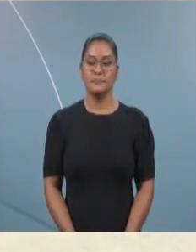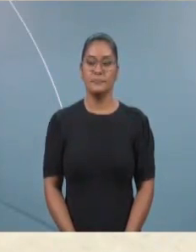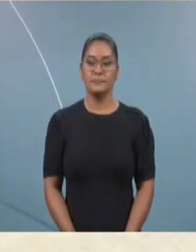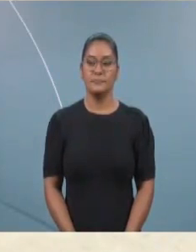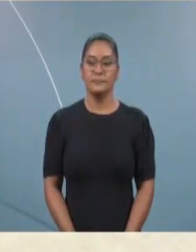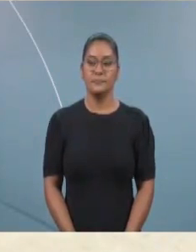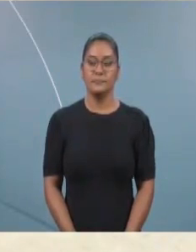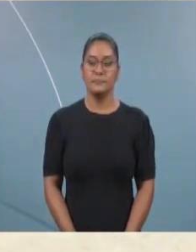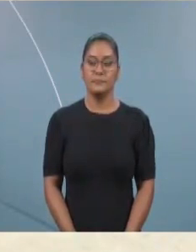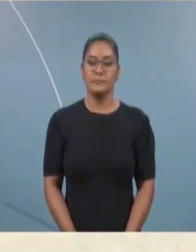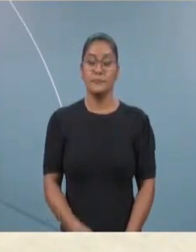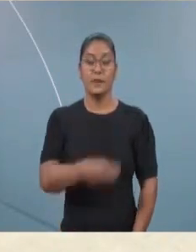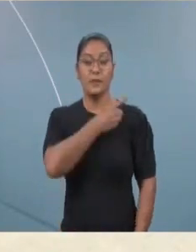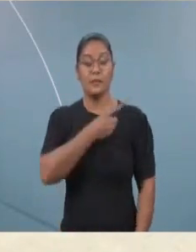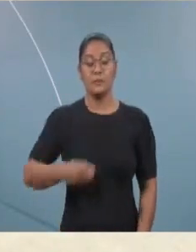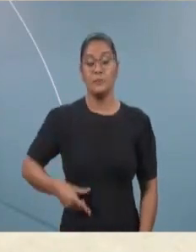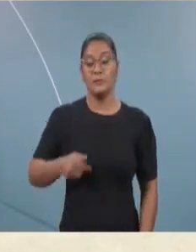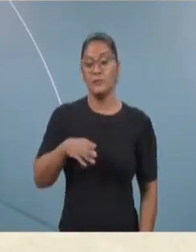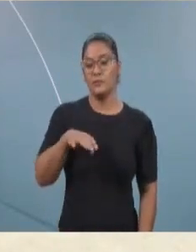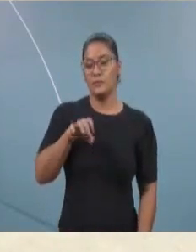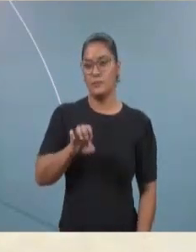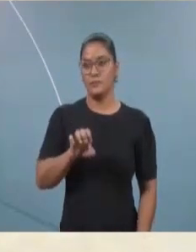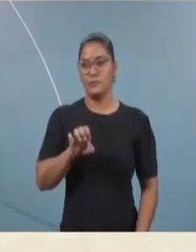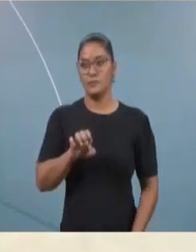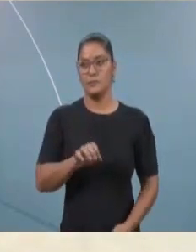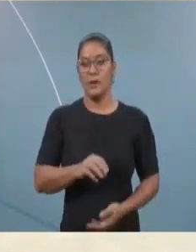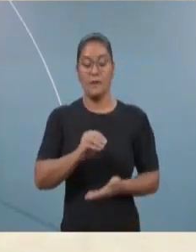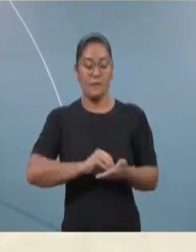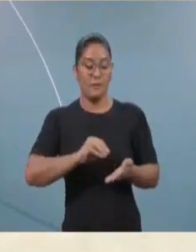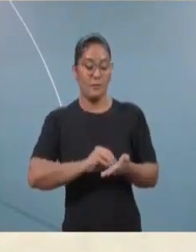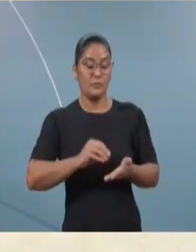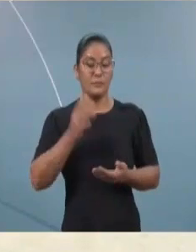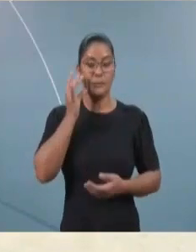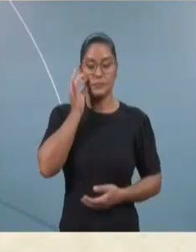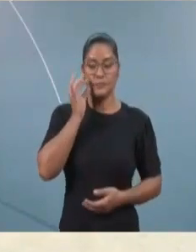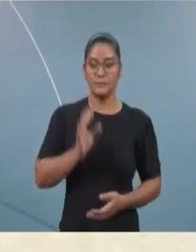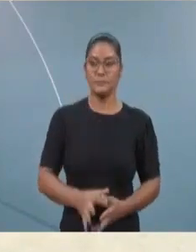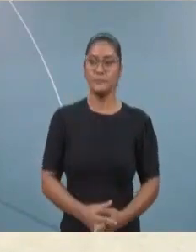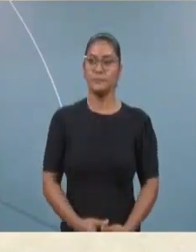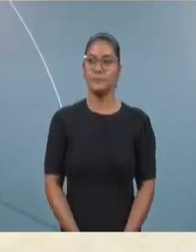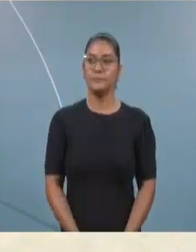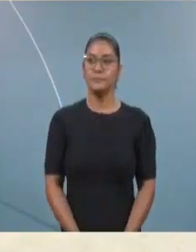já Deputado George Soares tá faltando a presença de vossa